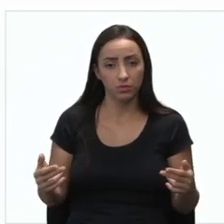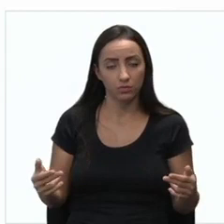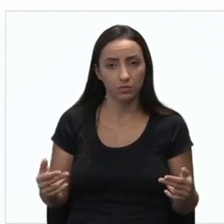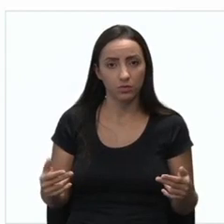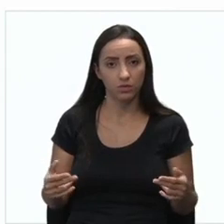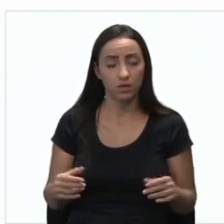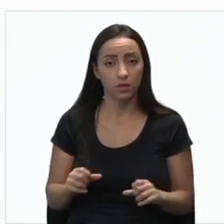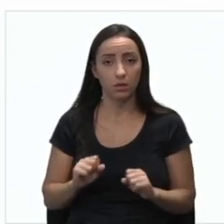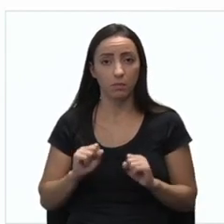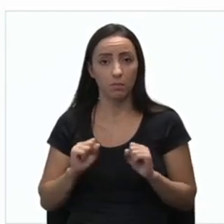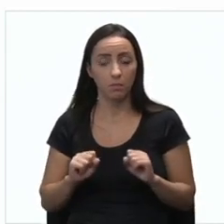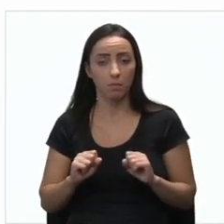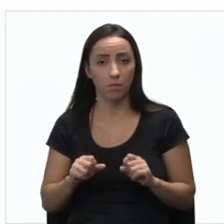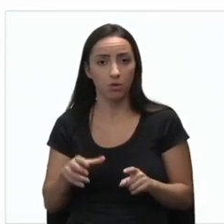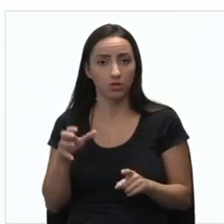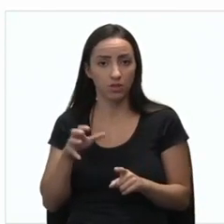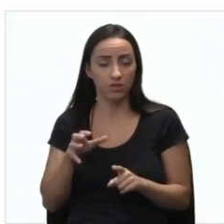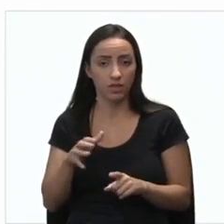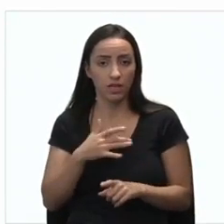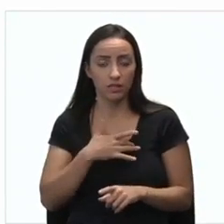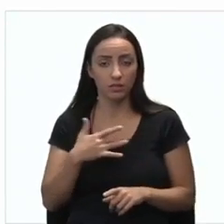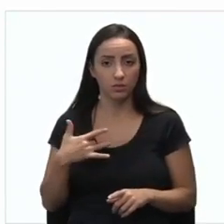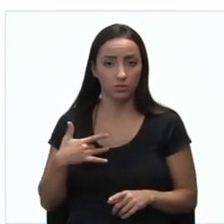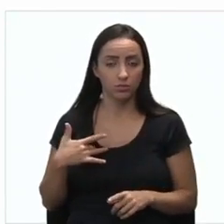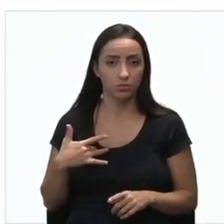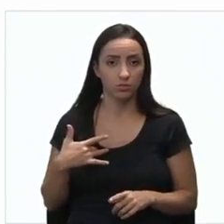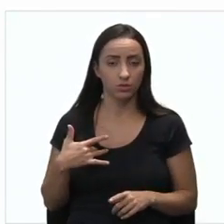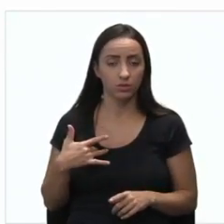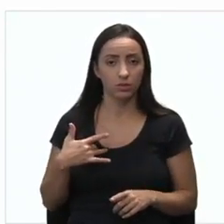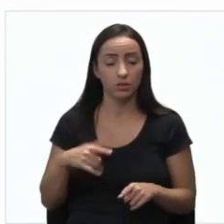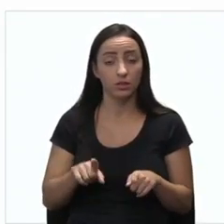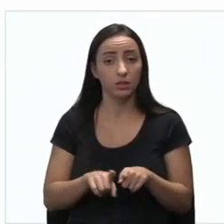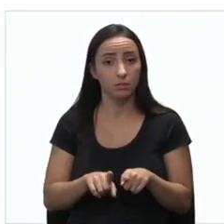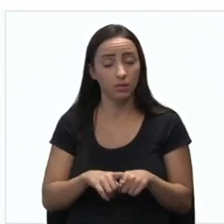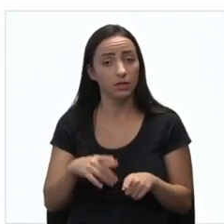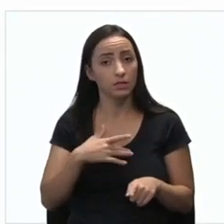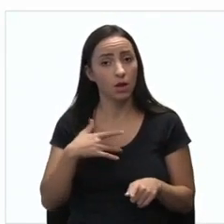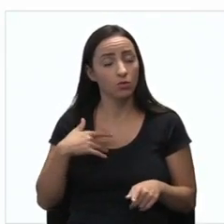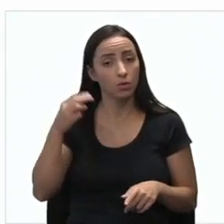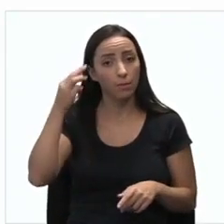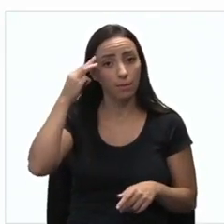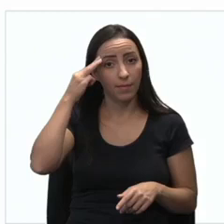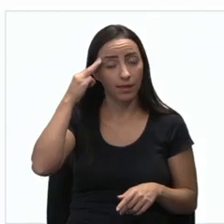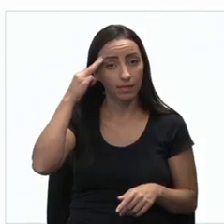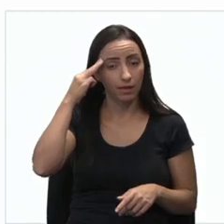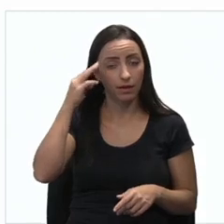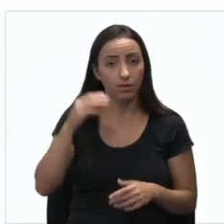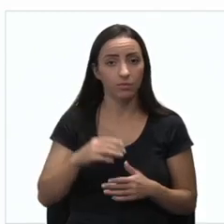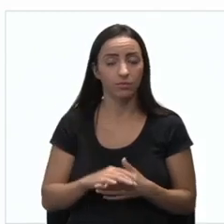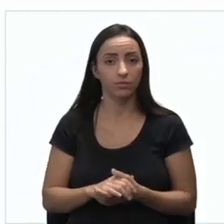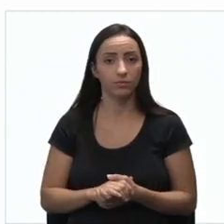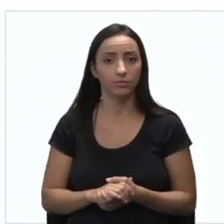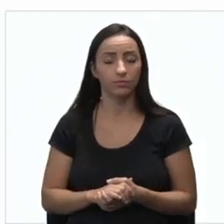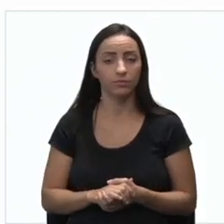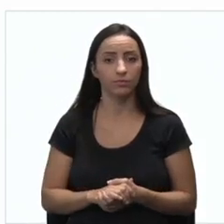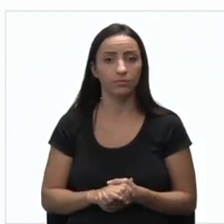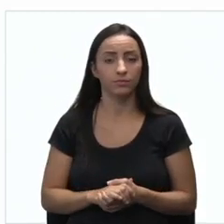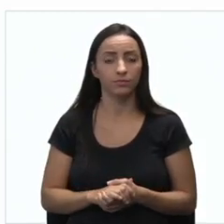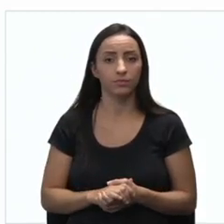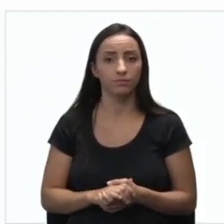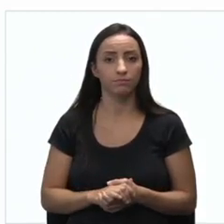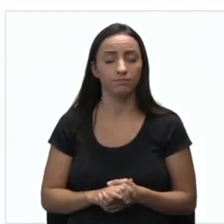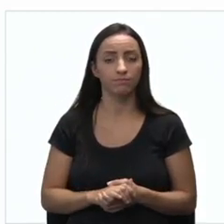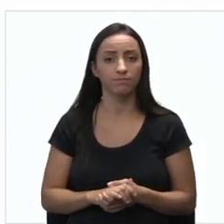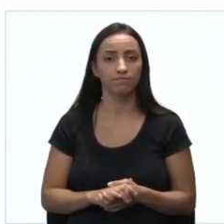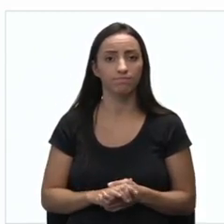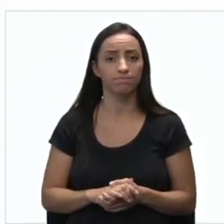que podem colocar em risco a saúde psíquica, né, ou saúde mental aí,